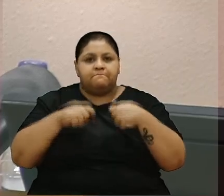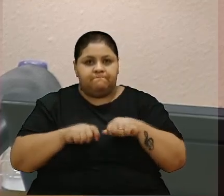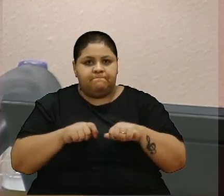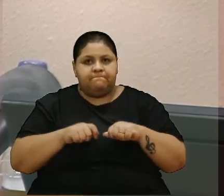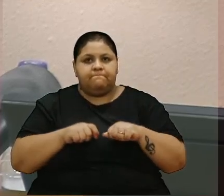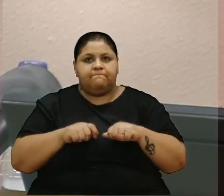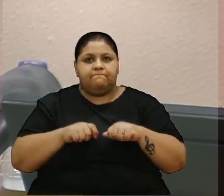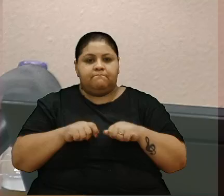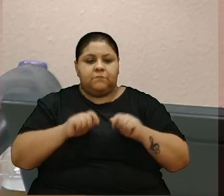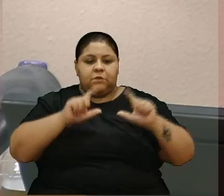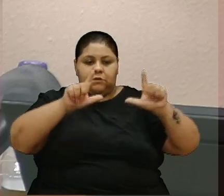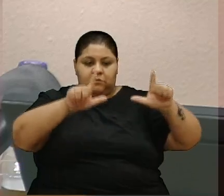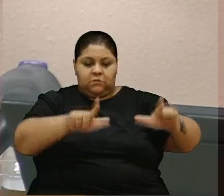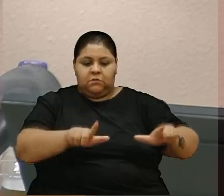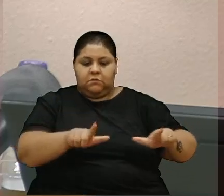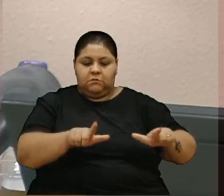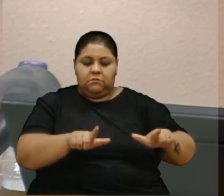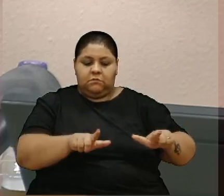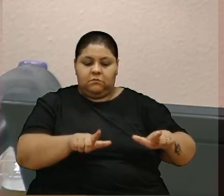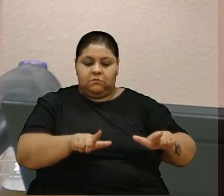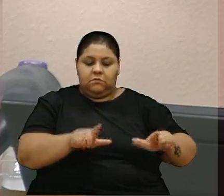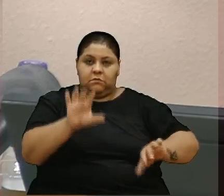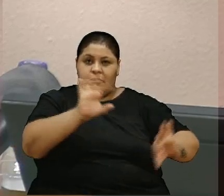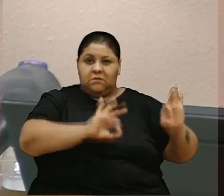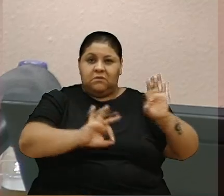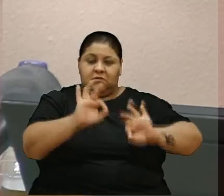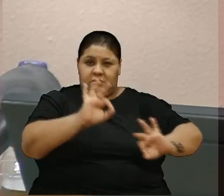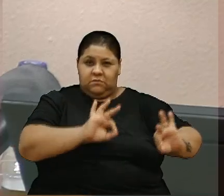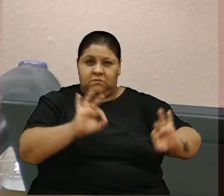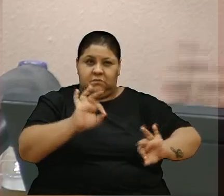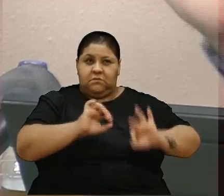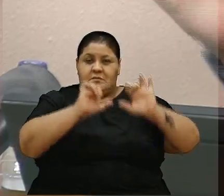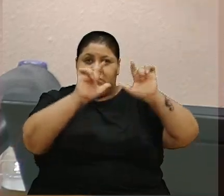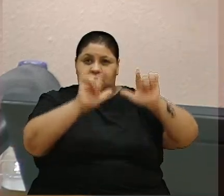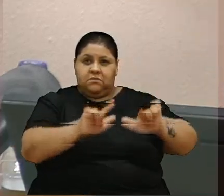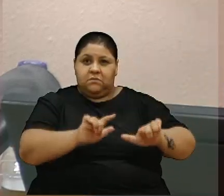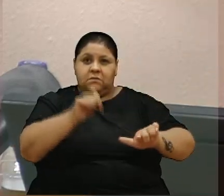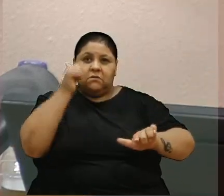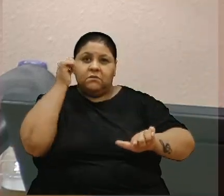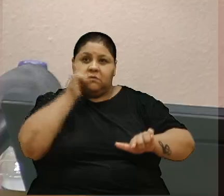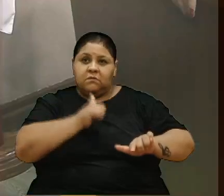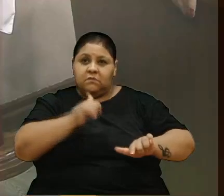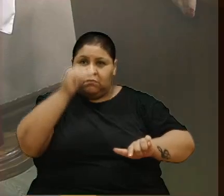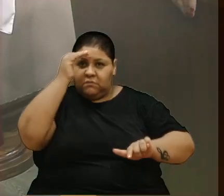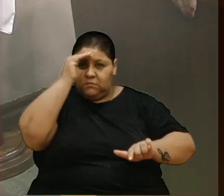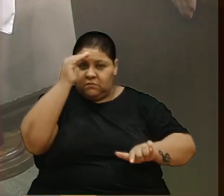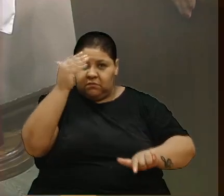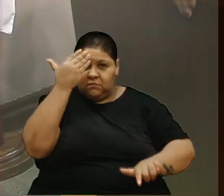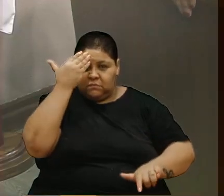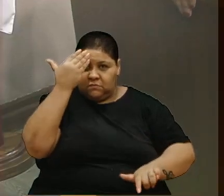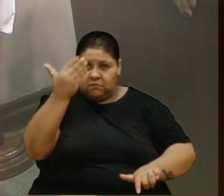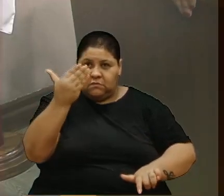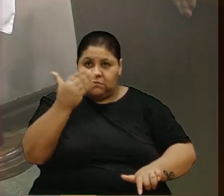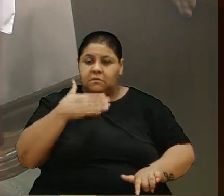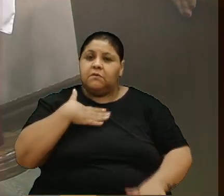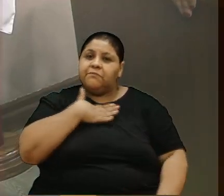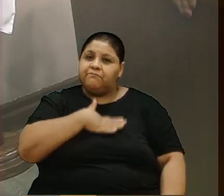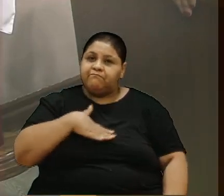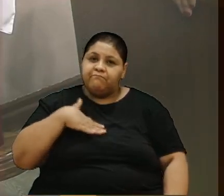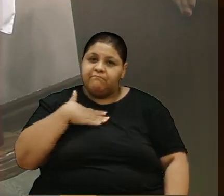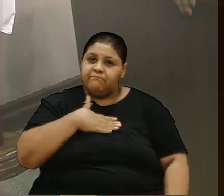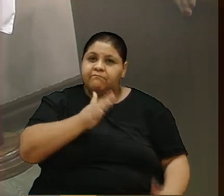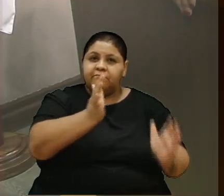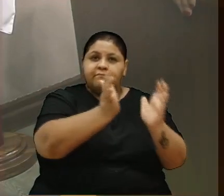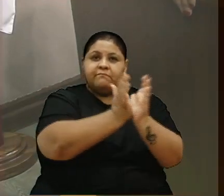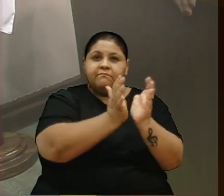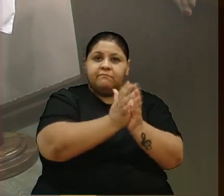para um ambiente de ordem e para um ambiente em que as mulheres sejam respeitadas. Obrigado. E é um prazer ser teu colega